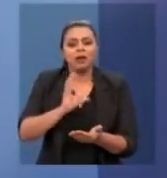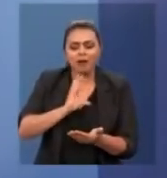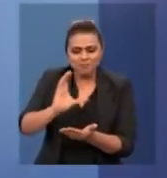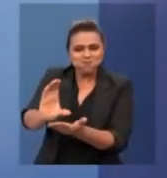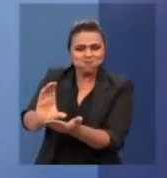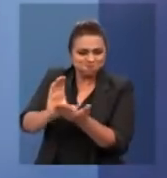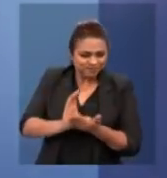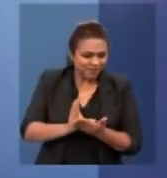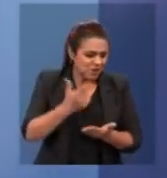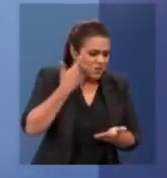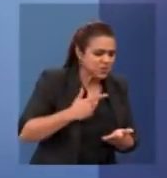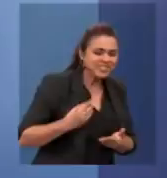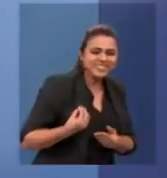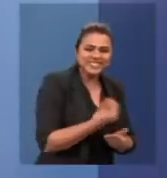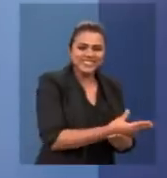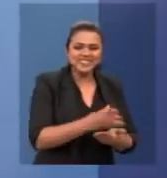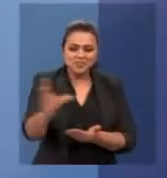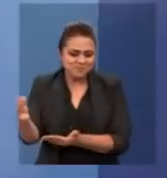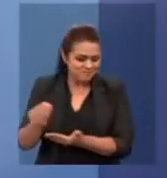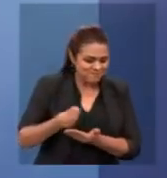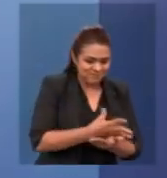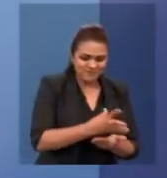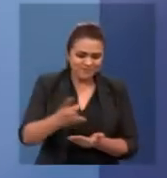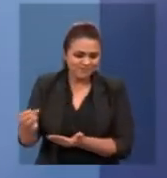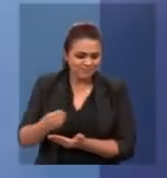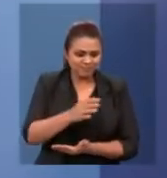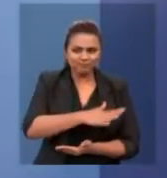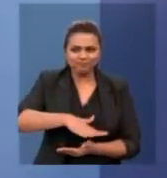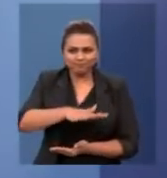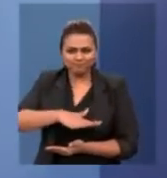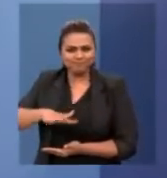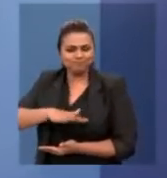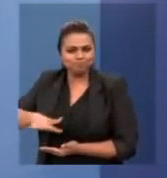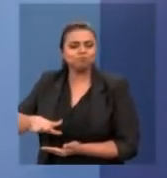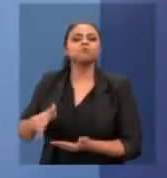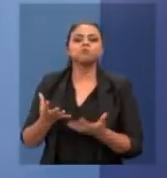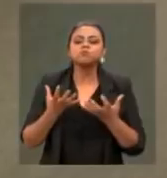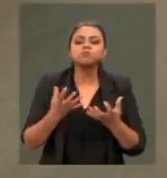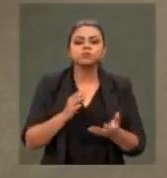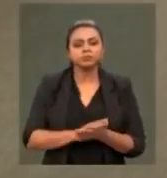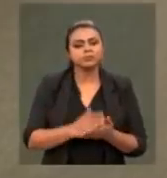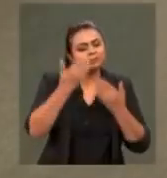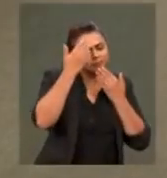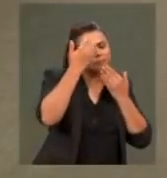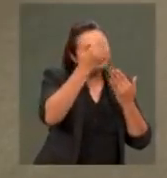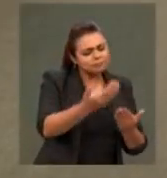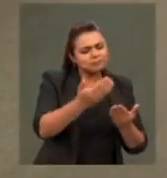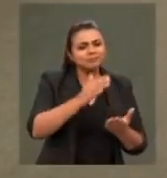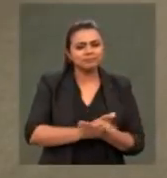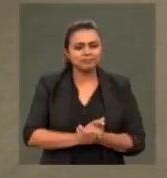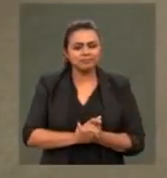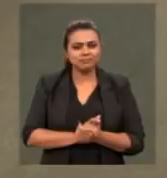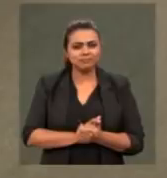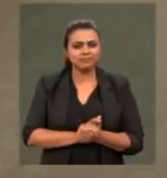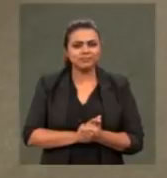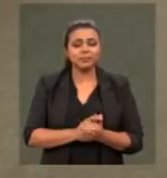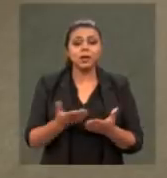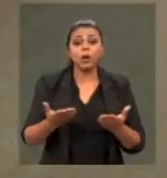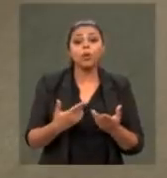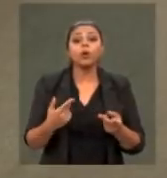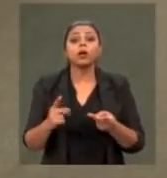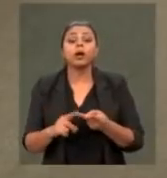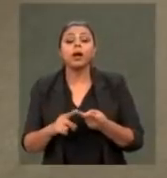aplicar saúde educação segurança pública e melhorar o espírito santo obrigar o candidato é a palavra agora para as considerações finais